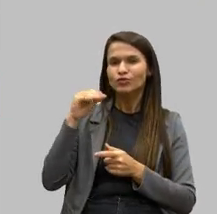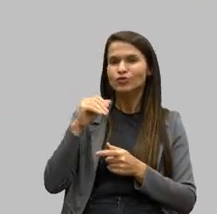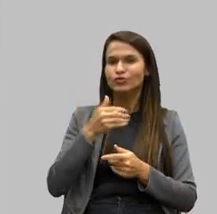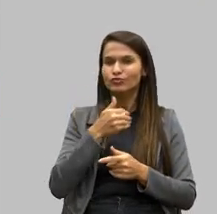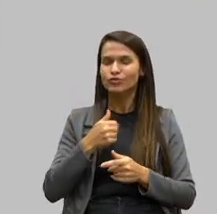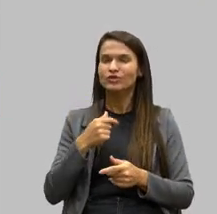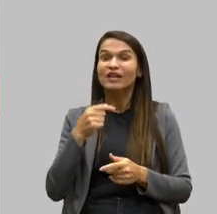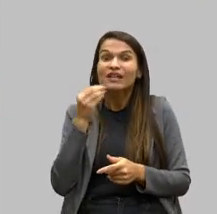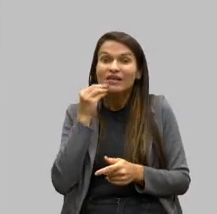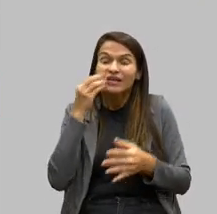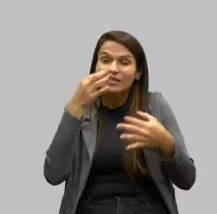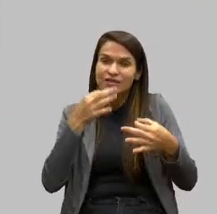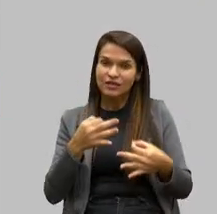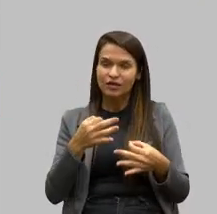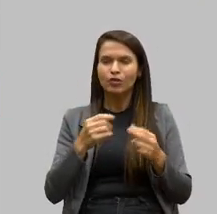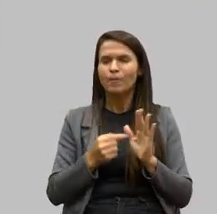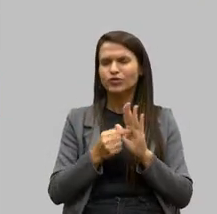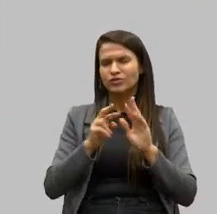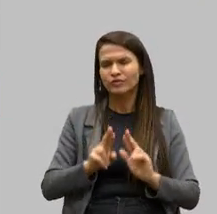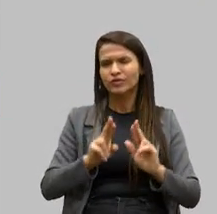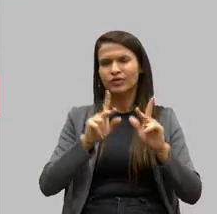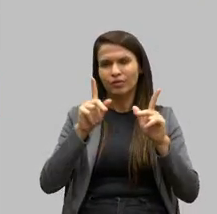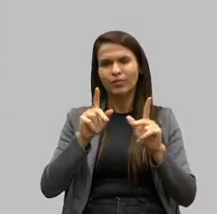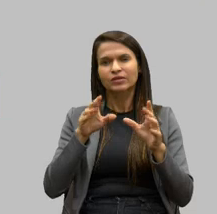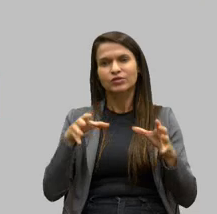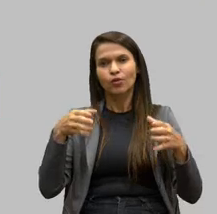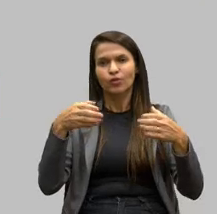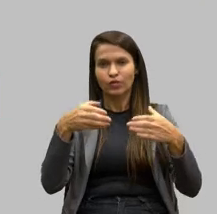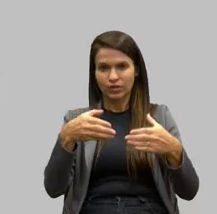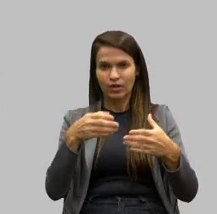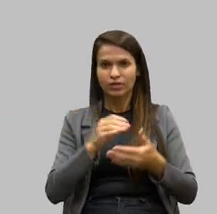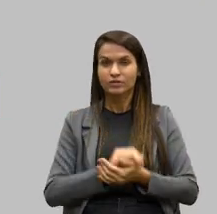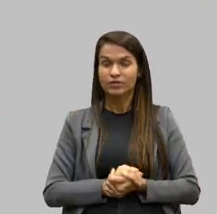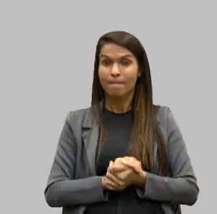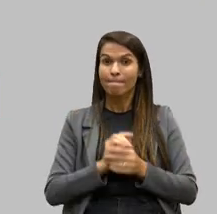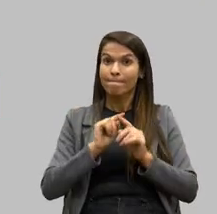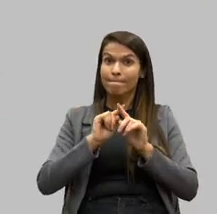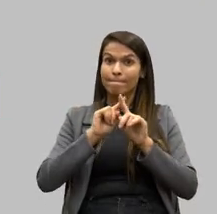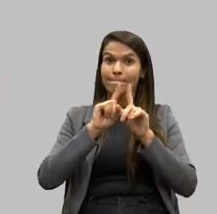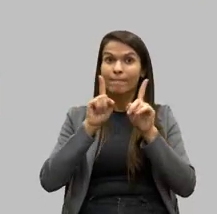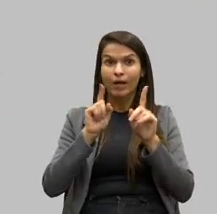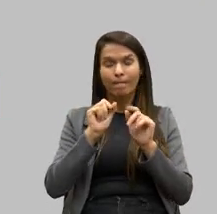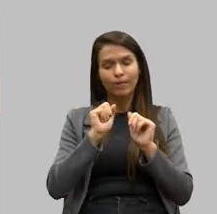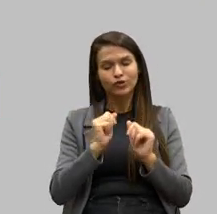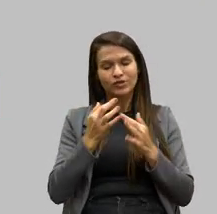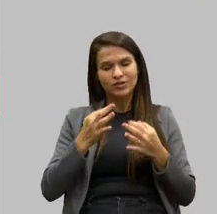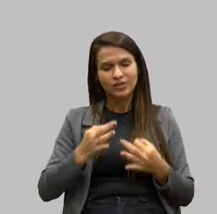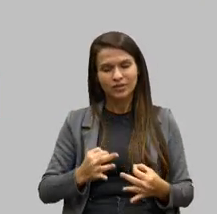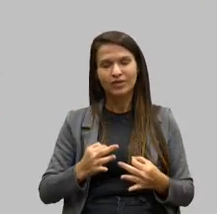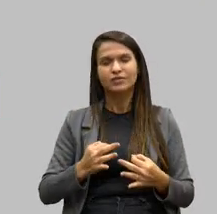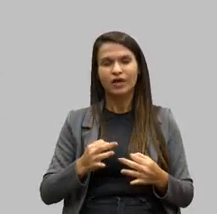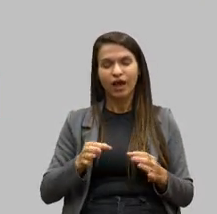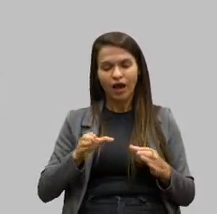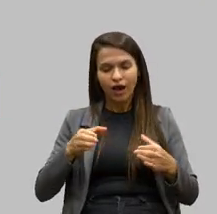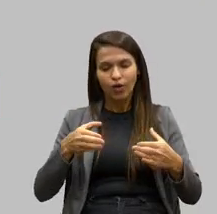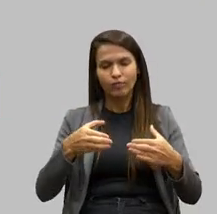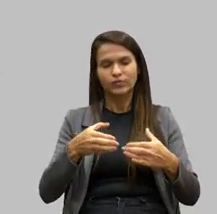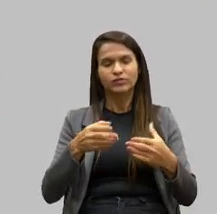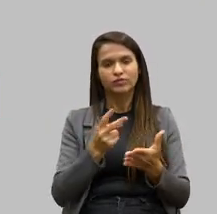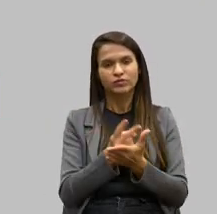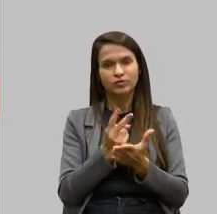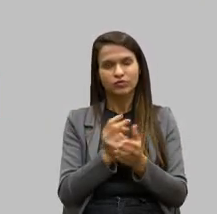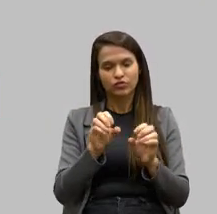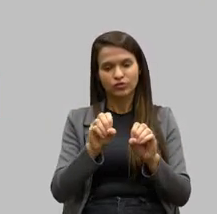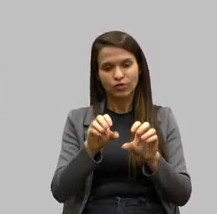a gente tem atendido e tem feito a diferença para essas comunidades, mas pode ter certeza que a Comissão Permanente de